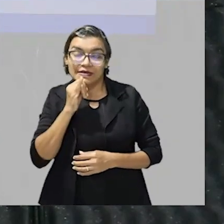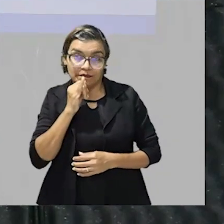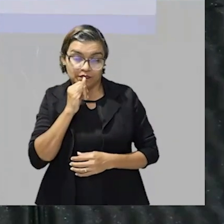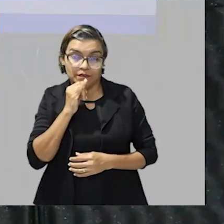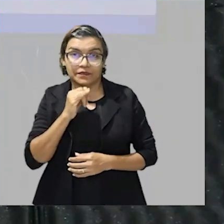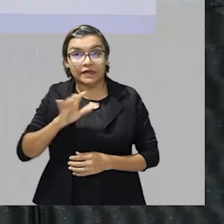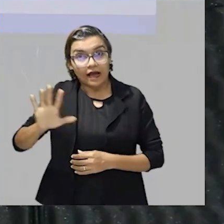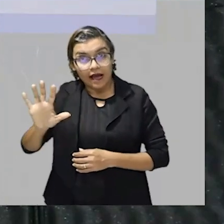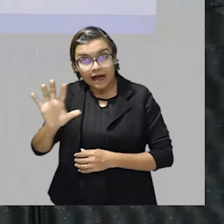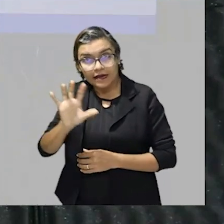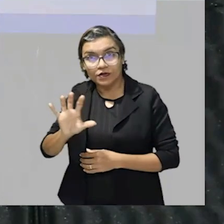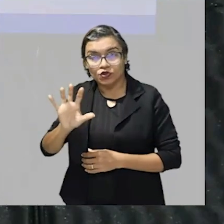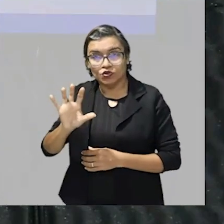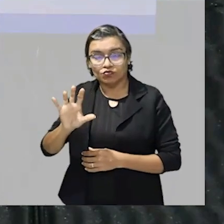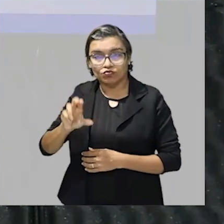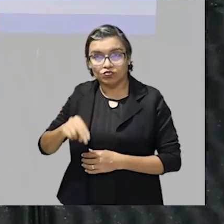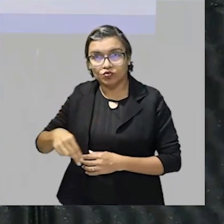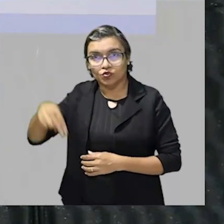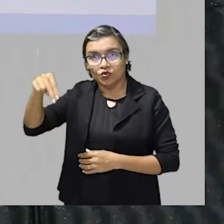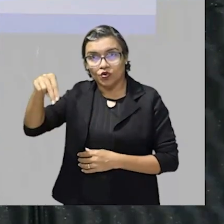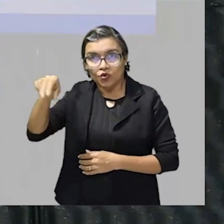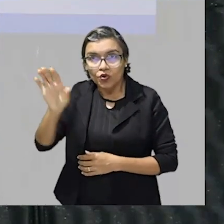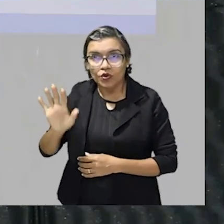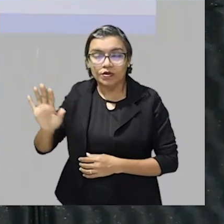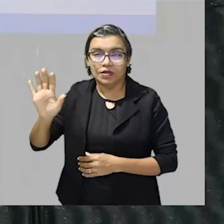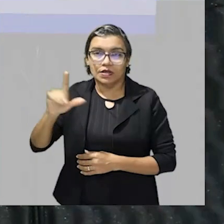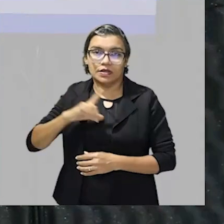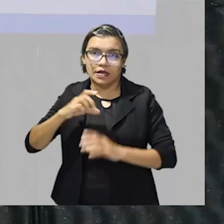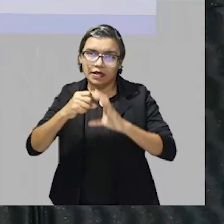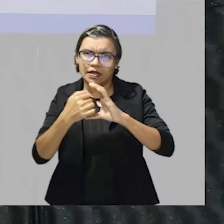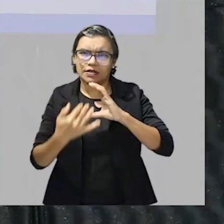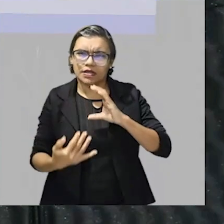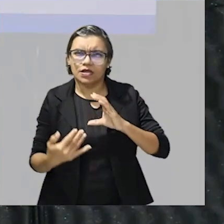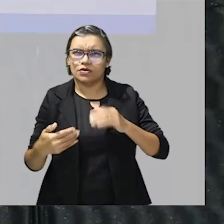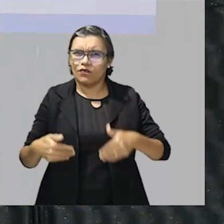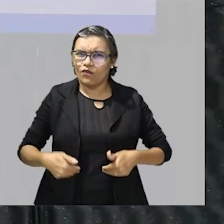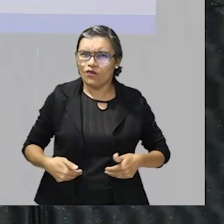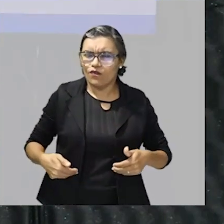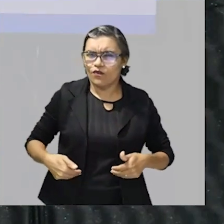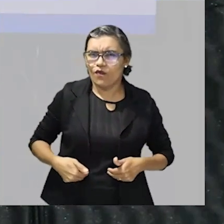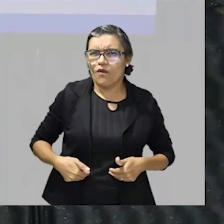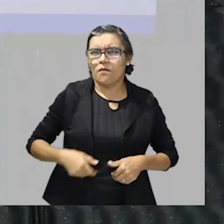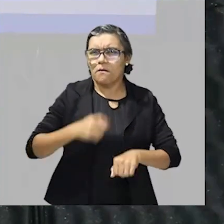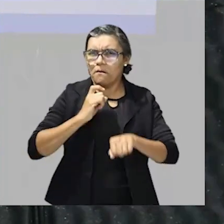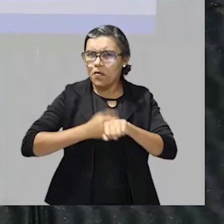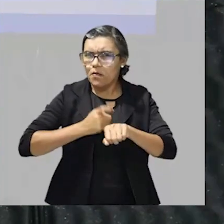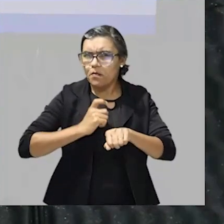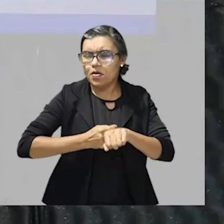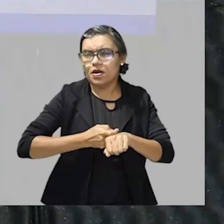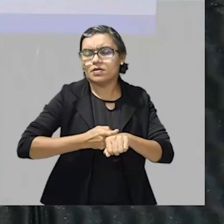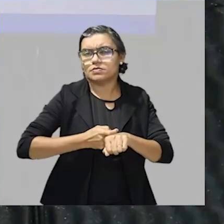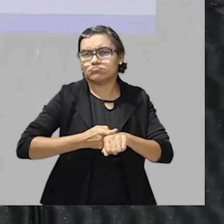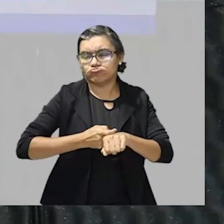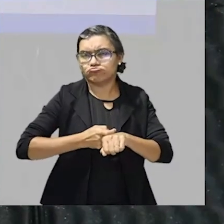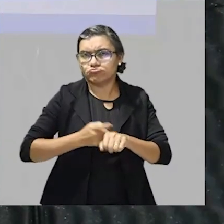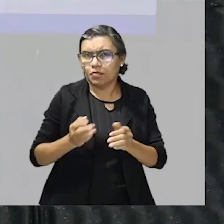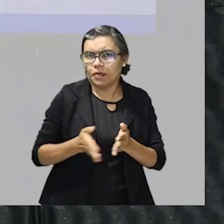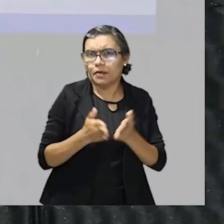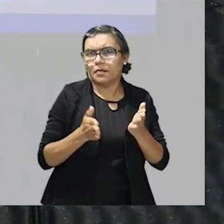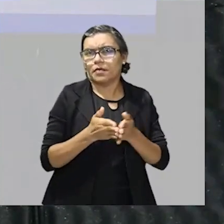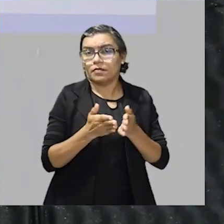sabe a palavra região Nordeste onde a característica de fome de miséria de pobreza para chegar